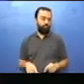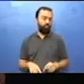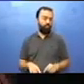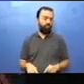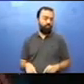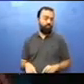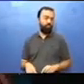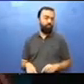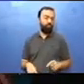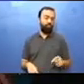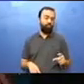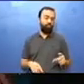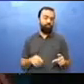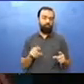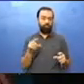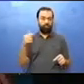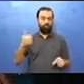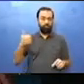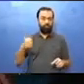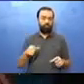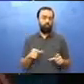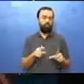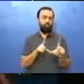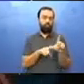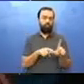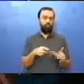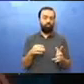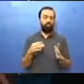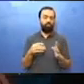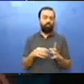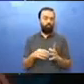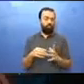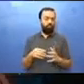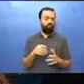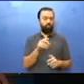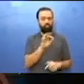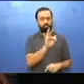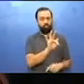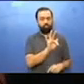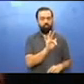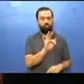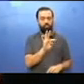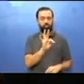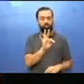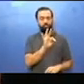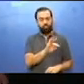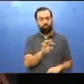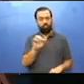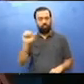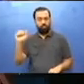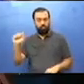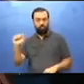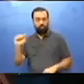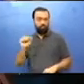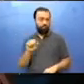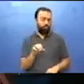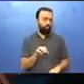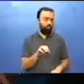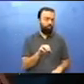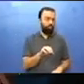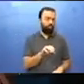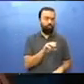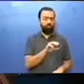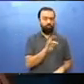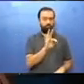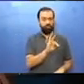A. Aqui começa com T? Sim. Termina com A? Sim. Começa com T? Sim. Termina com A? Não. Então, essa